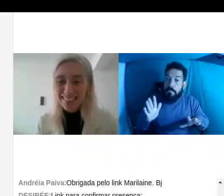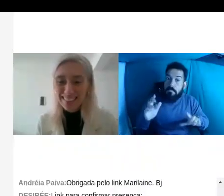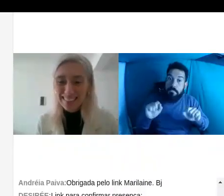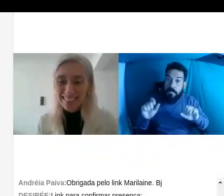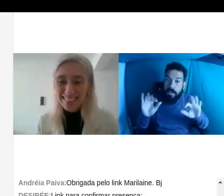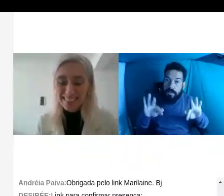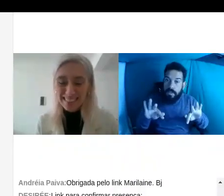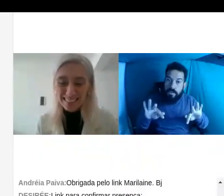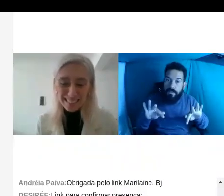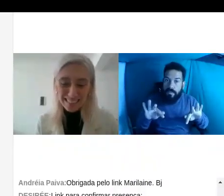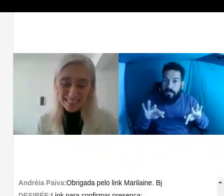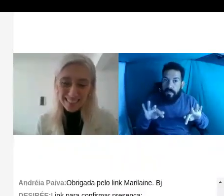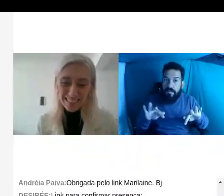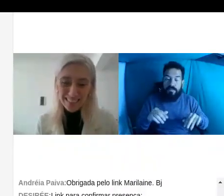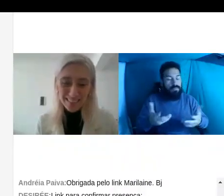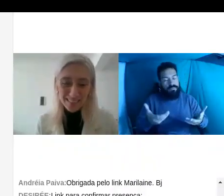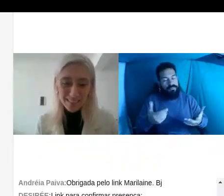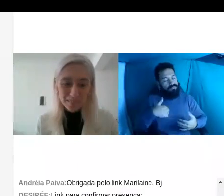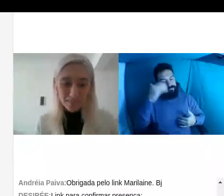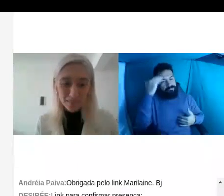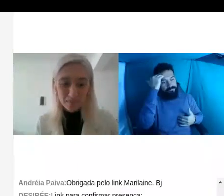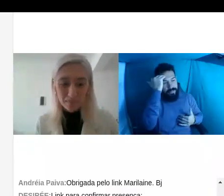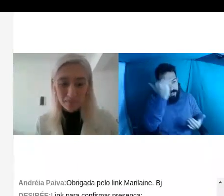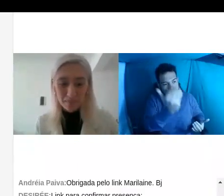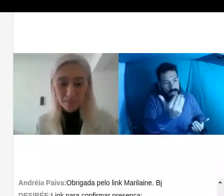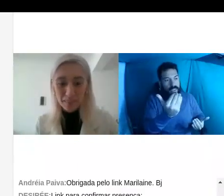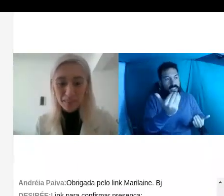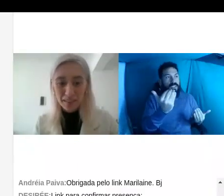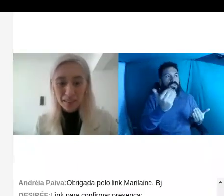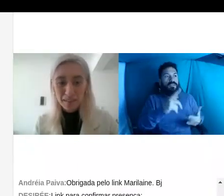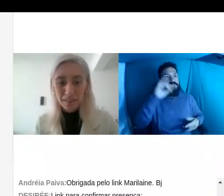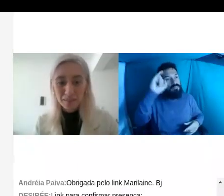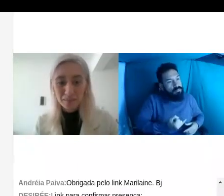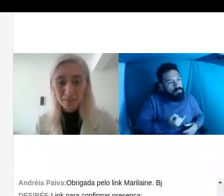Eu agradeço a oportunidade, né?